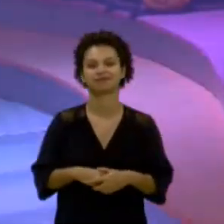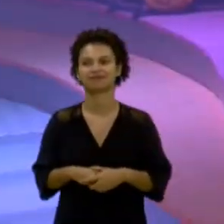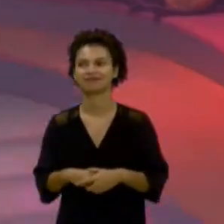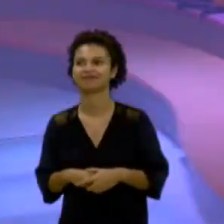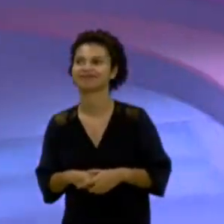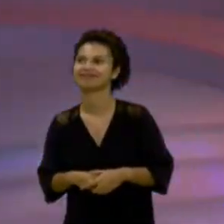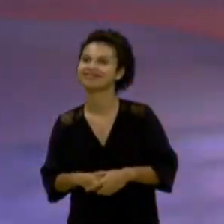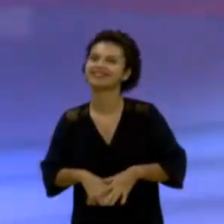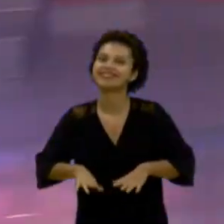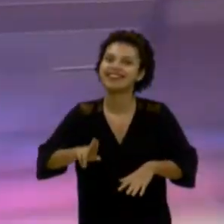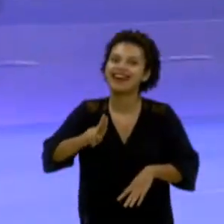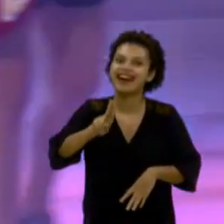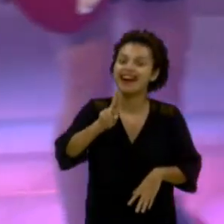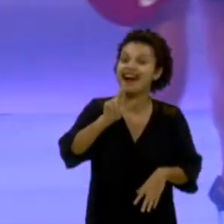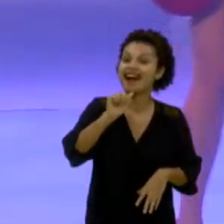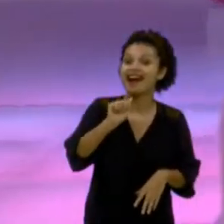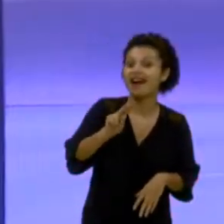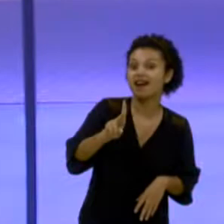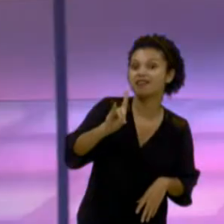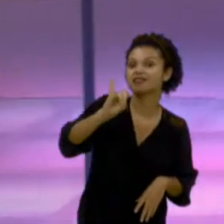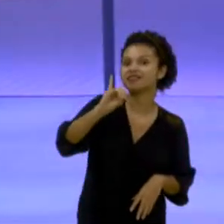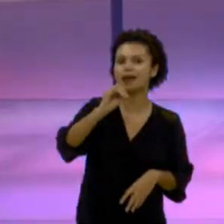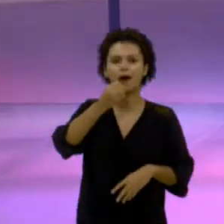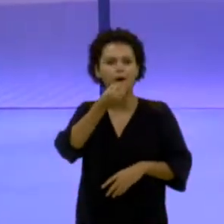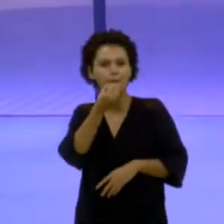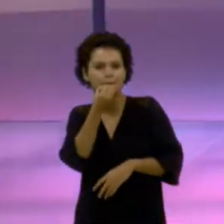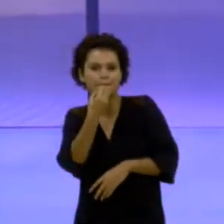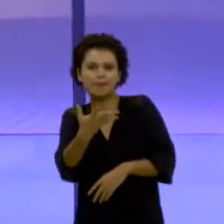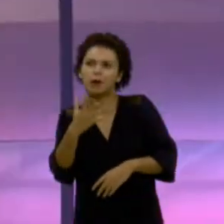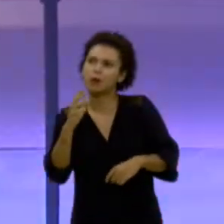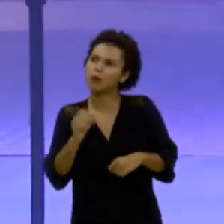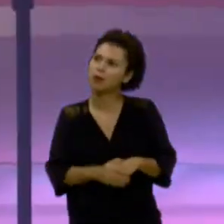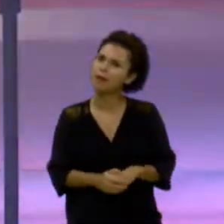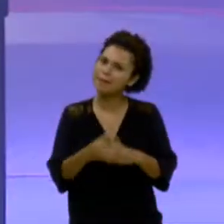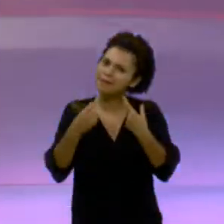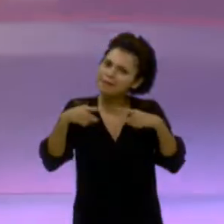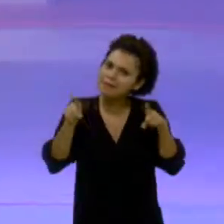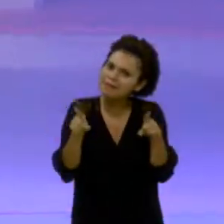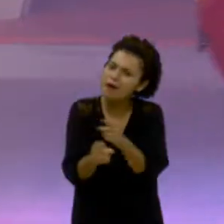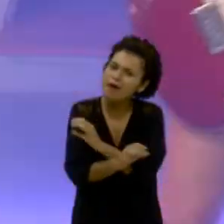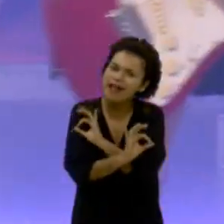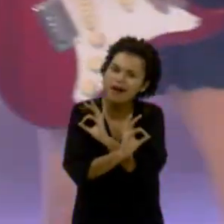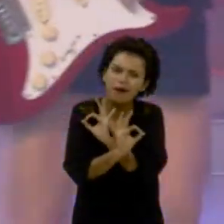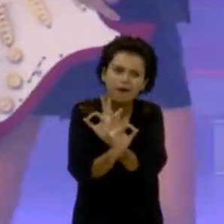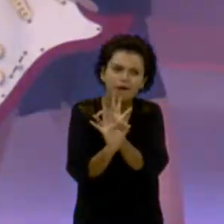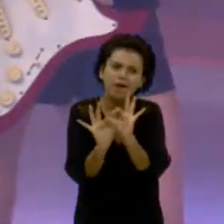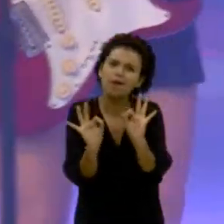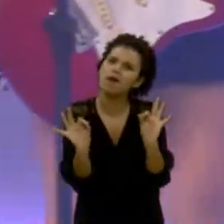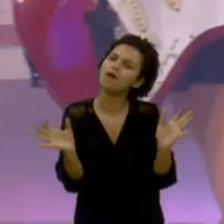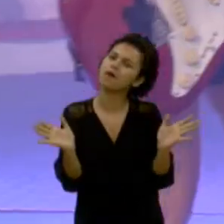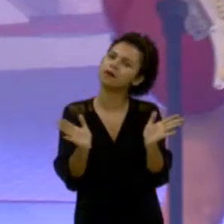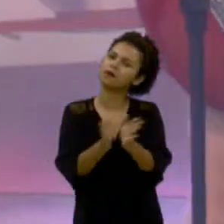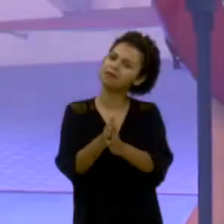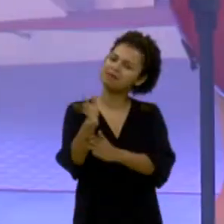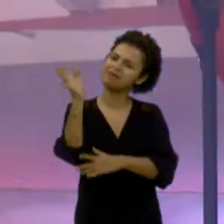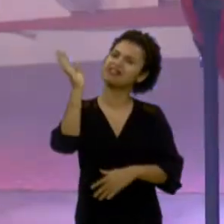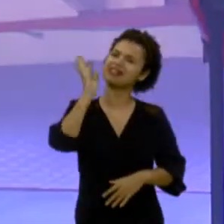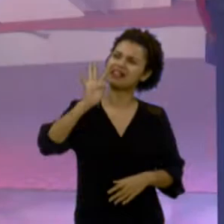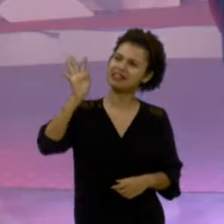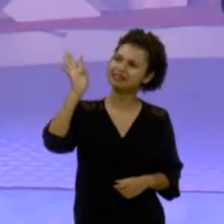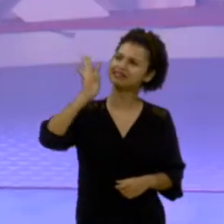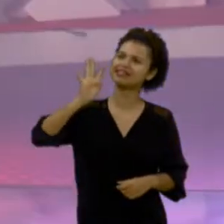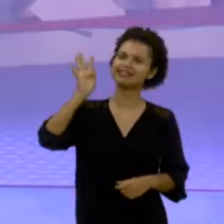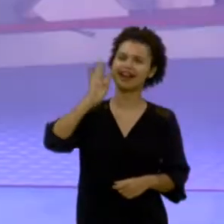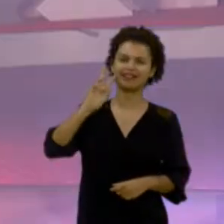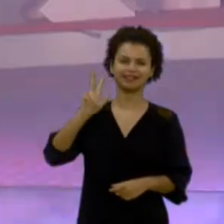Yeah. Audi, que show! Que musicaço! Nossa! Prazer de novo estar aqui